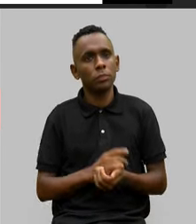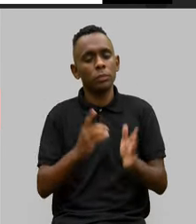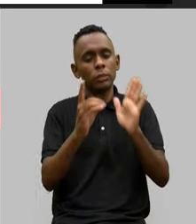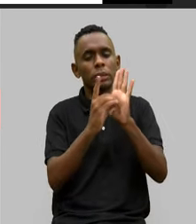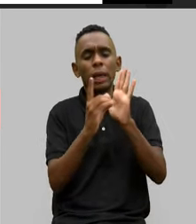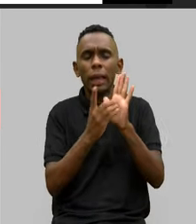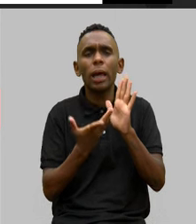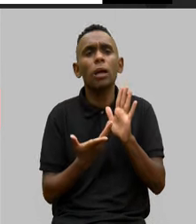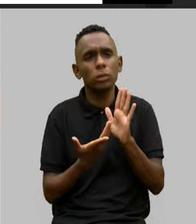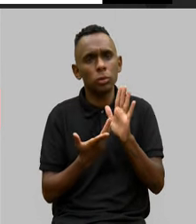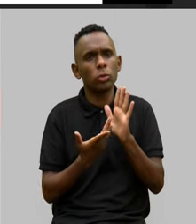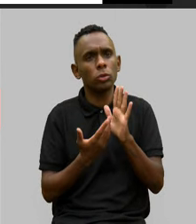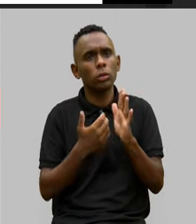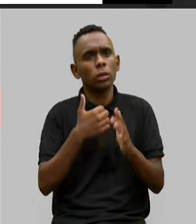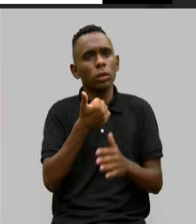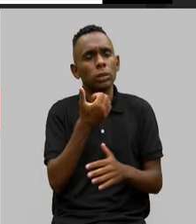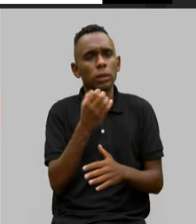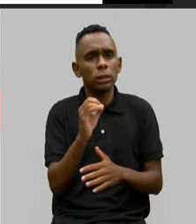decreto